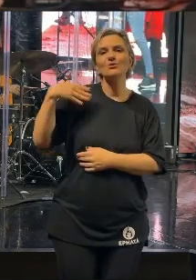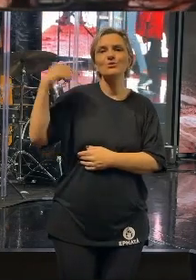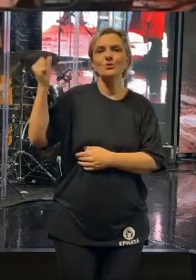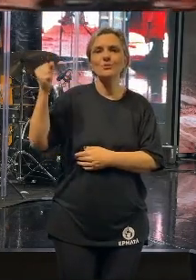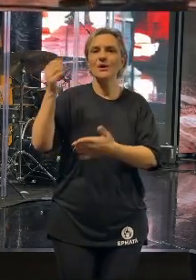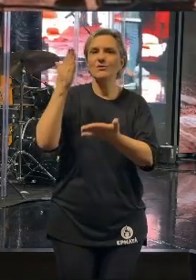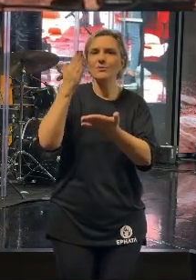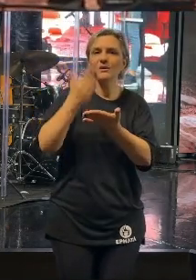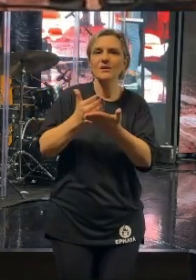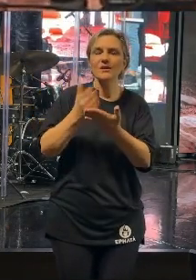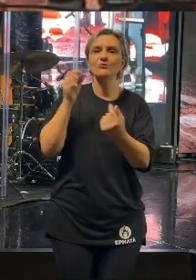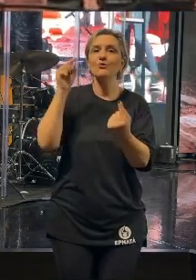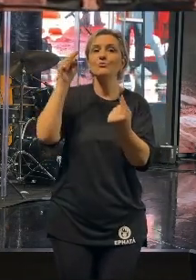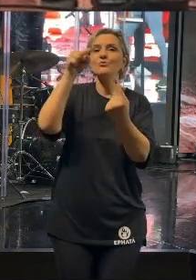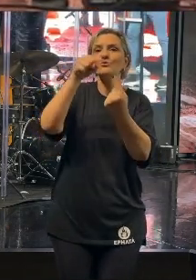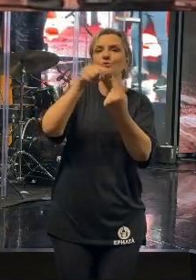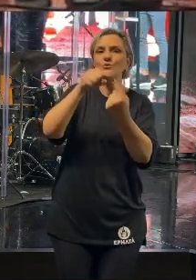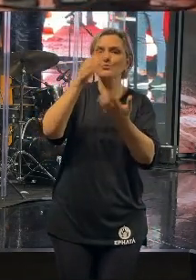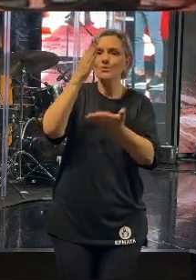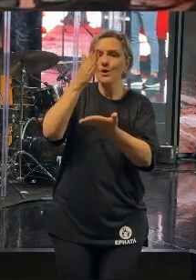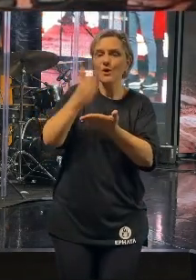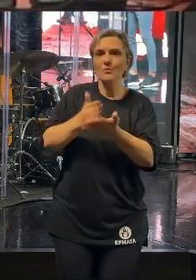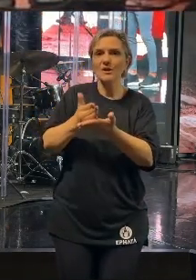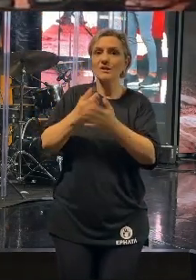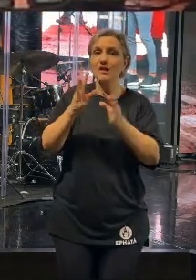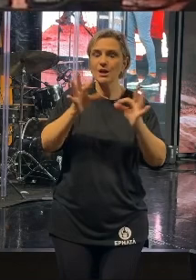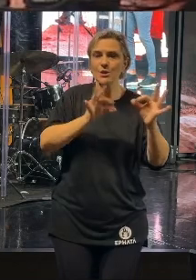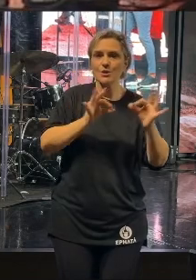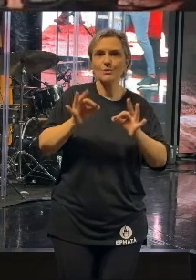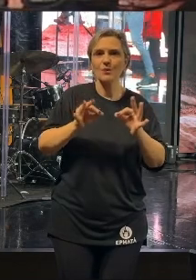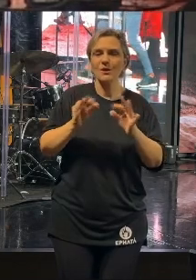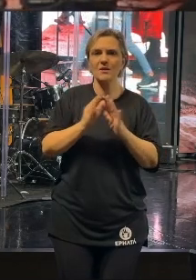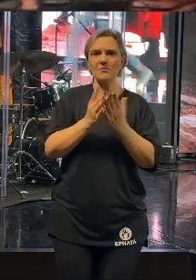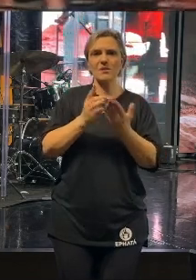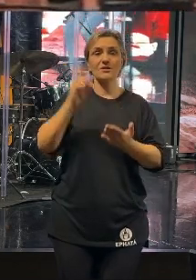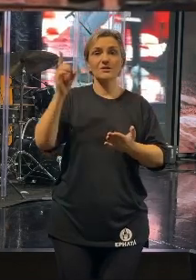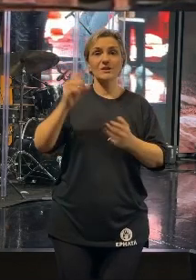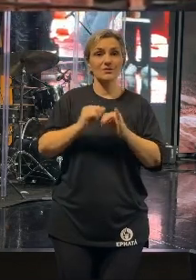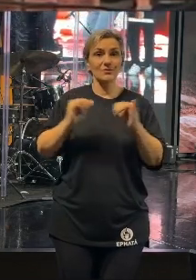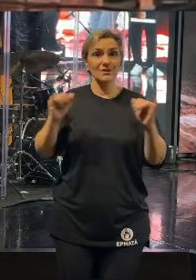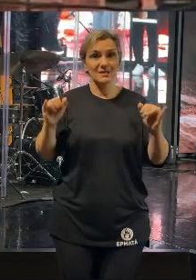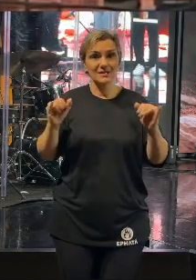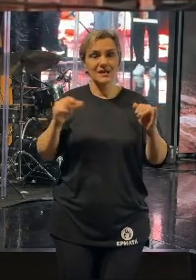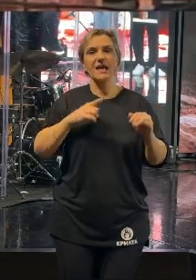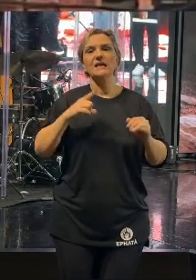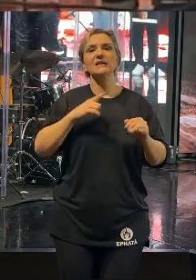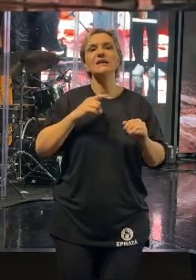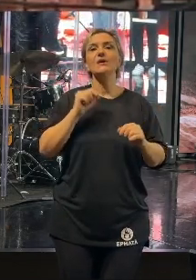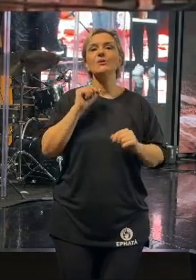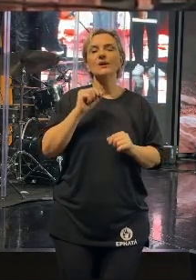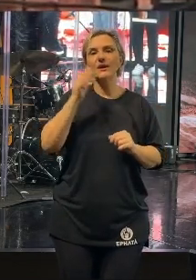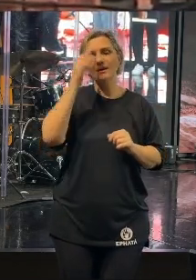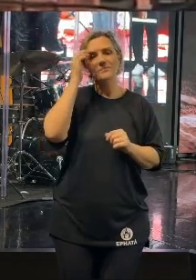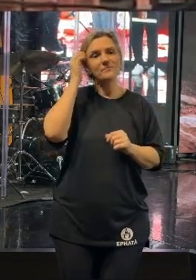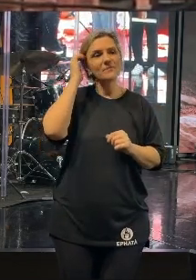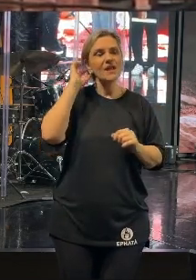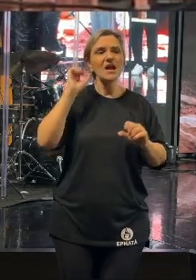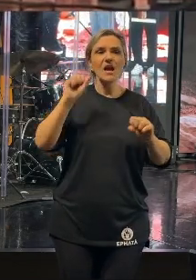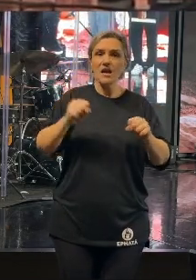no meio do objetivo, no meio do plano, a palavra vai dizer que surgem resistências.